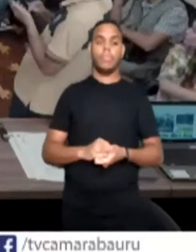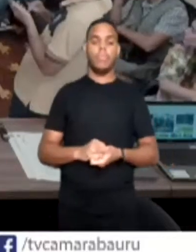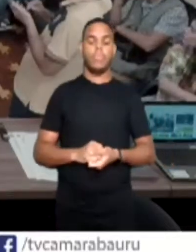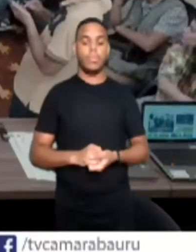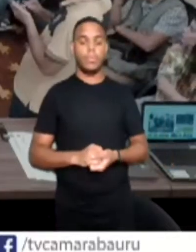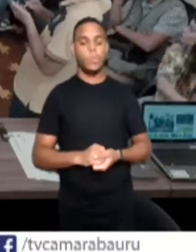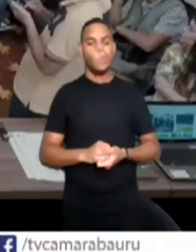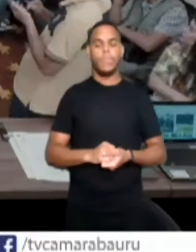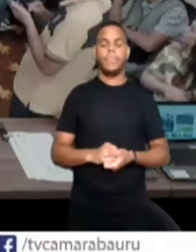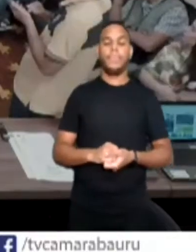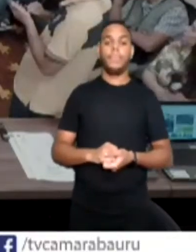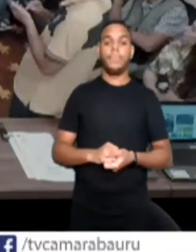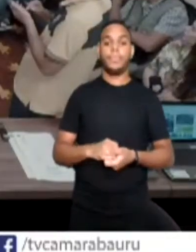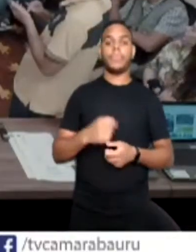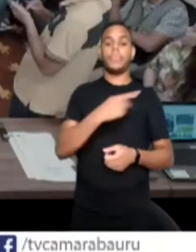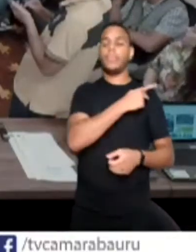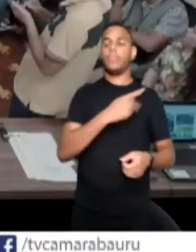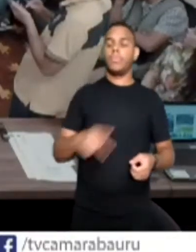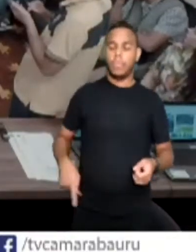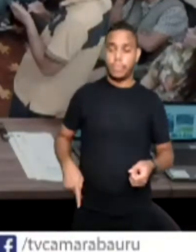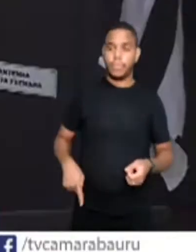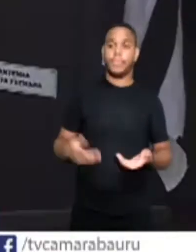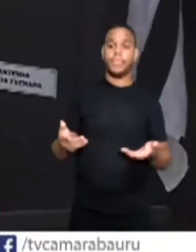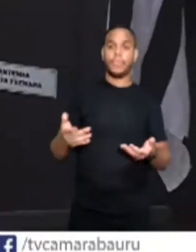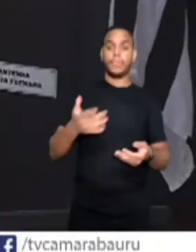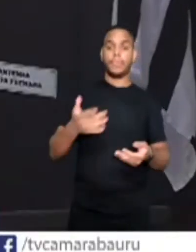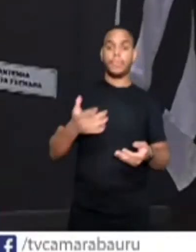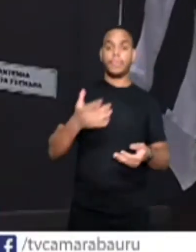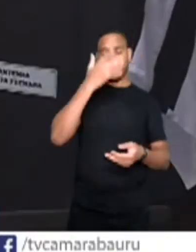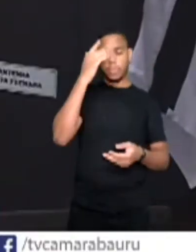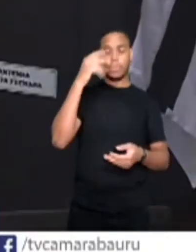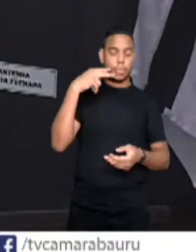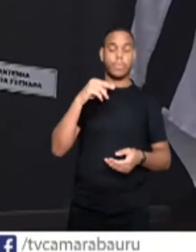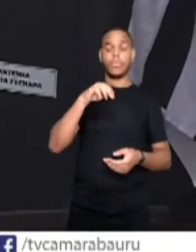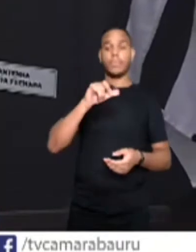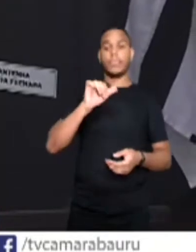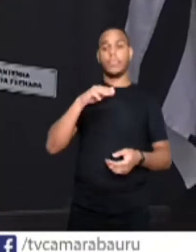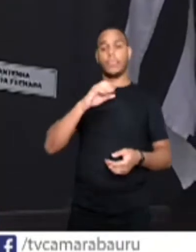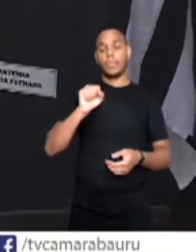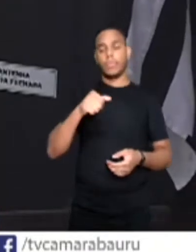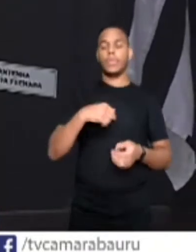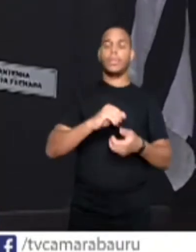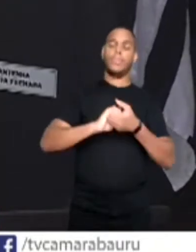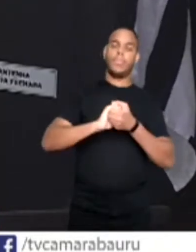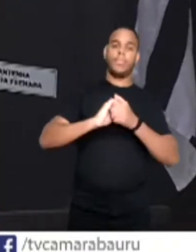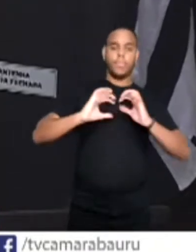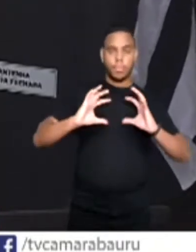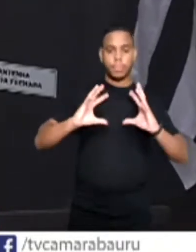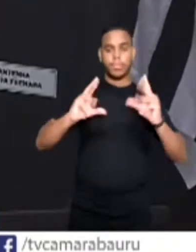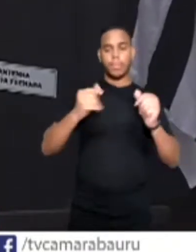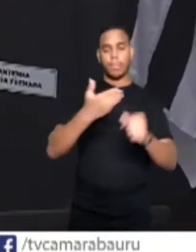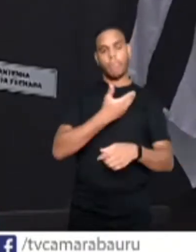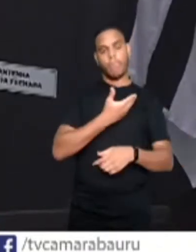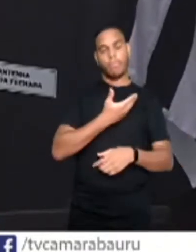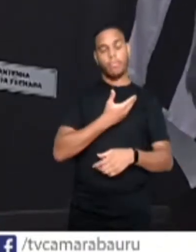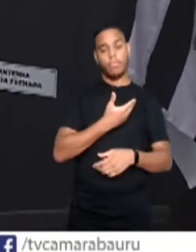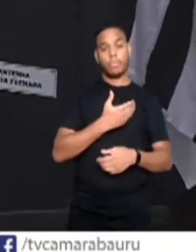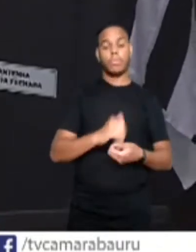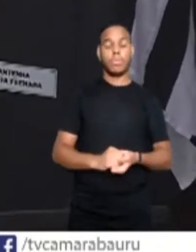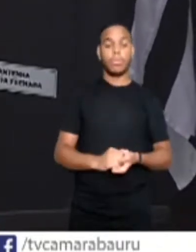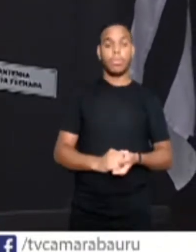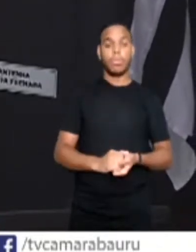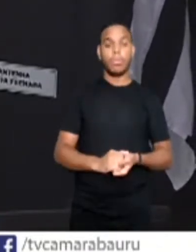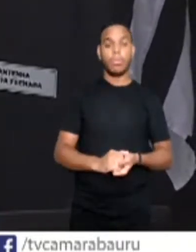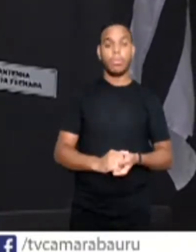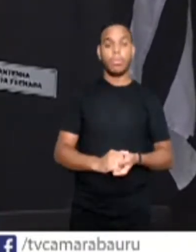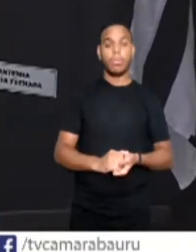Excelentíssimo senhor presidente, na pessoa do vereador Milton César Sardim, quero cumprimentar todos os colegas, vereadores e vereadoras, a